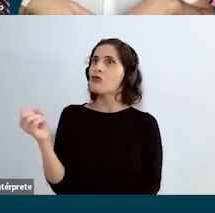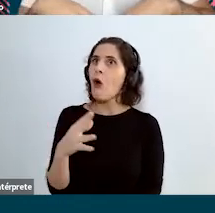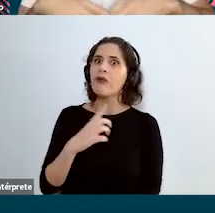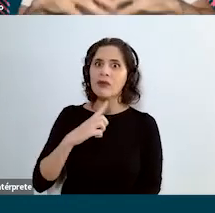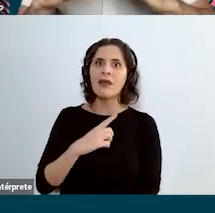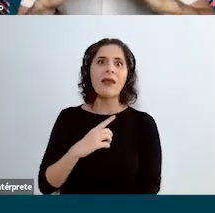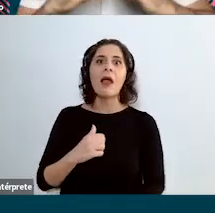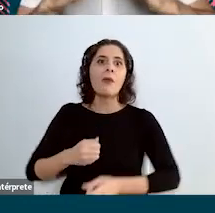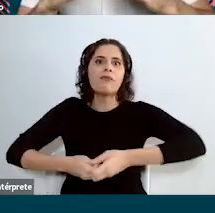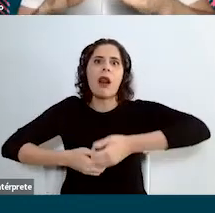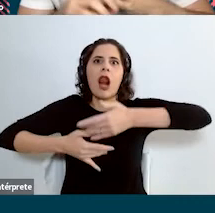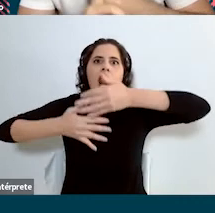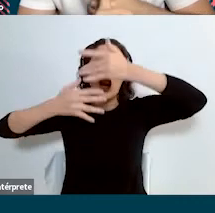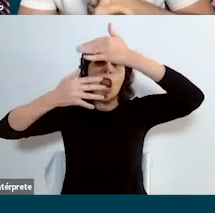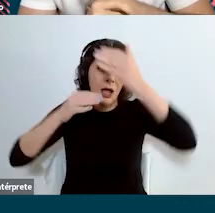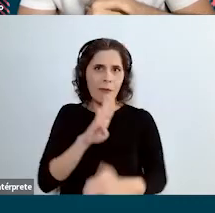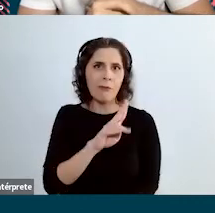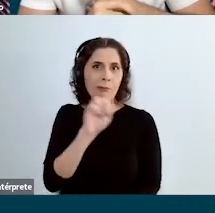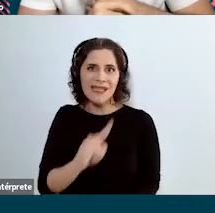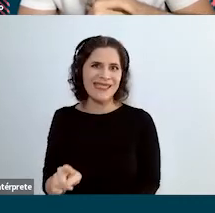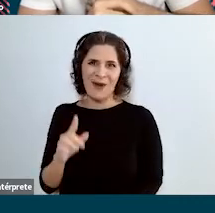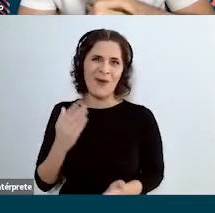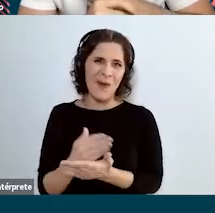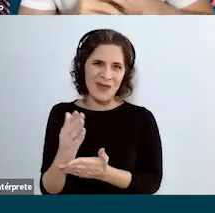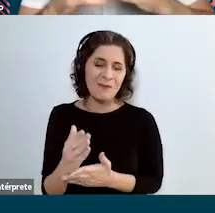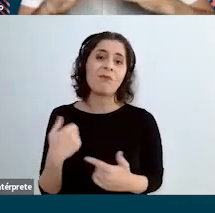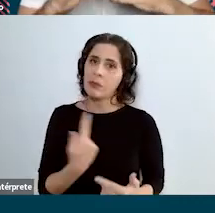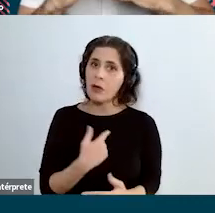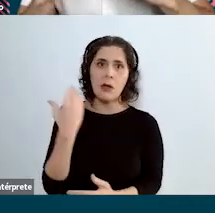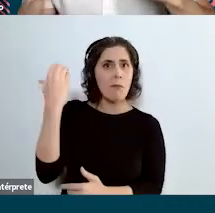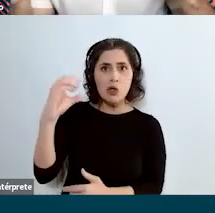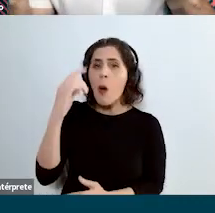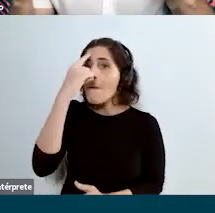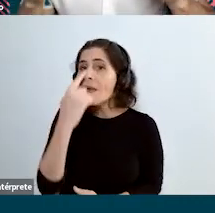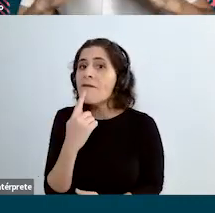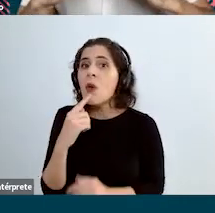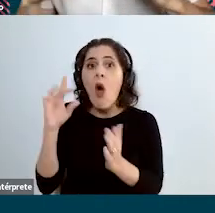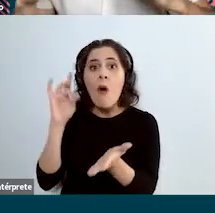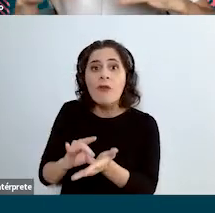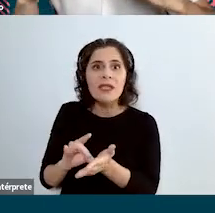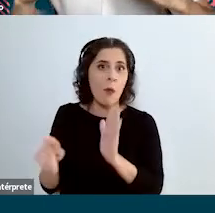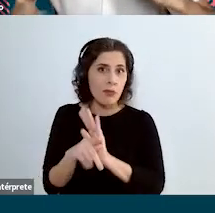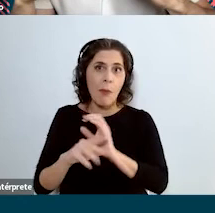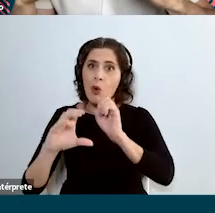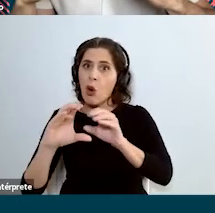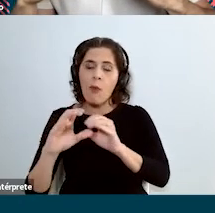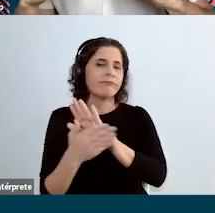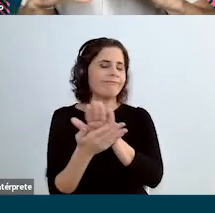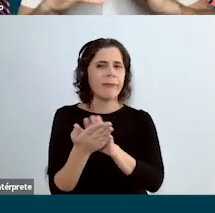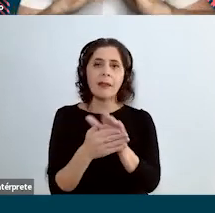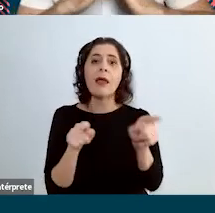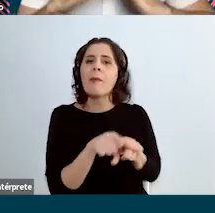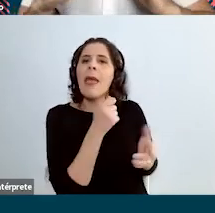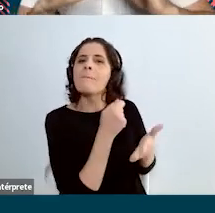esse buzz. E assim, a gente não fez postagens em perfis oficiais da Globo. A gente não fez nenhuma matéria assim